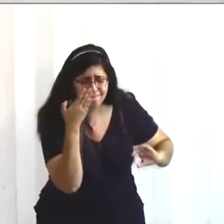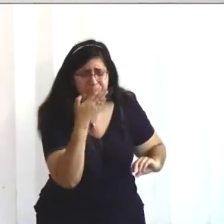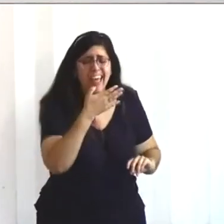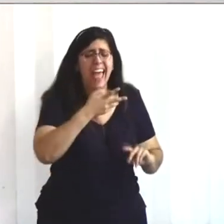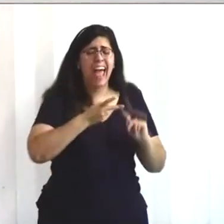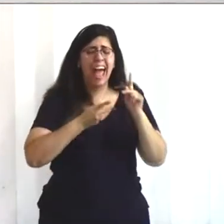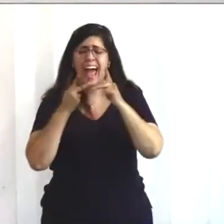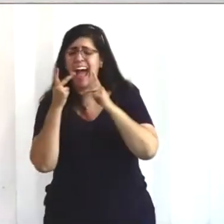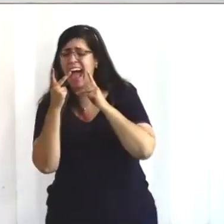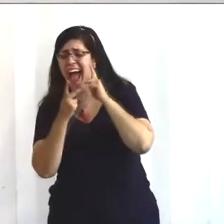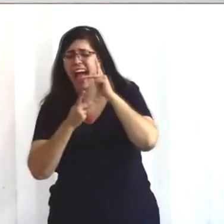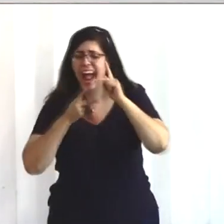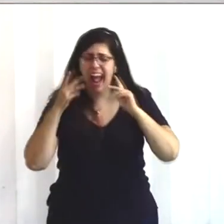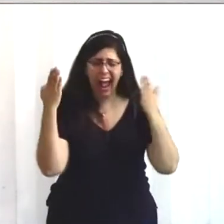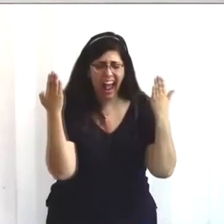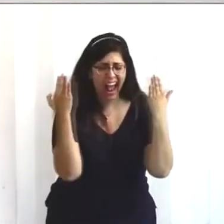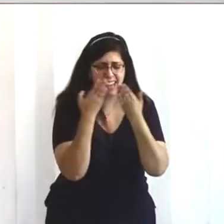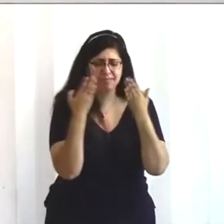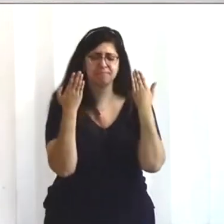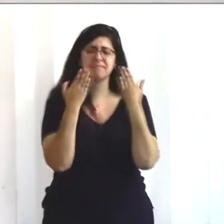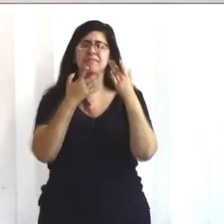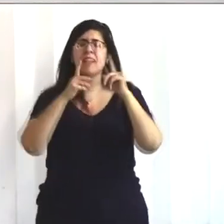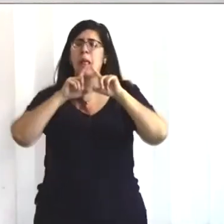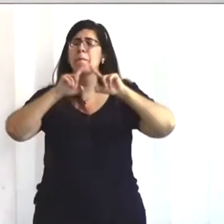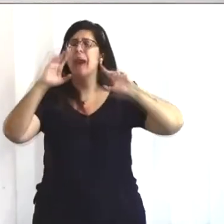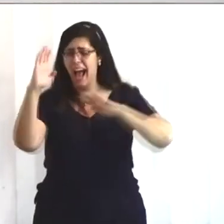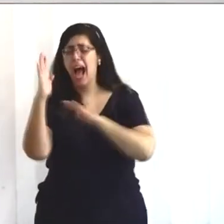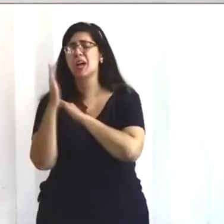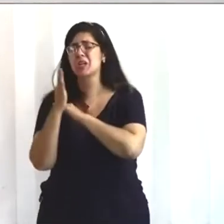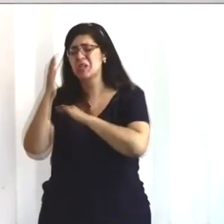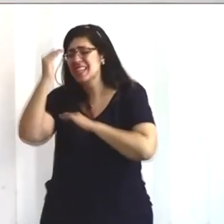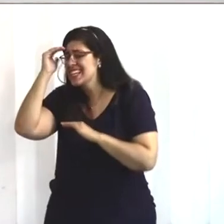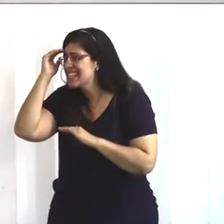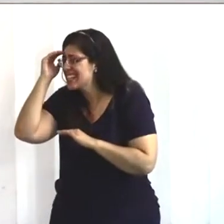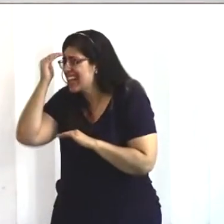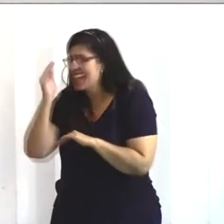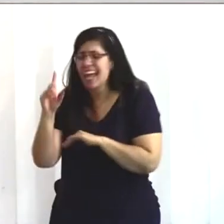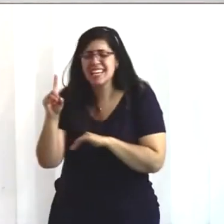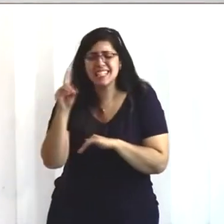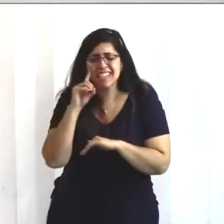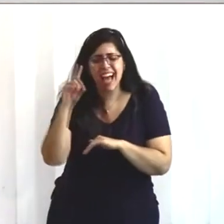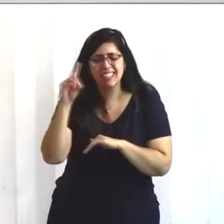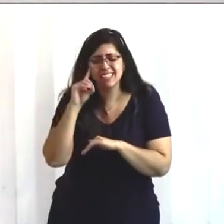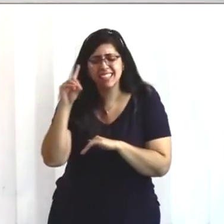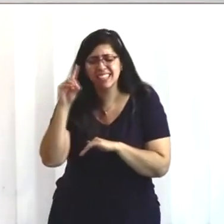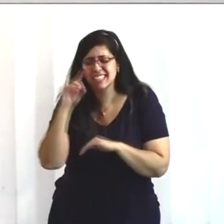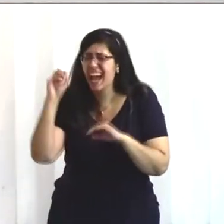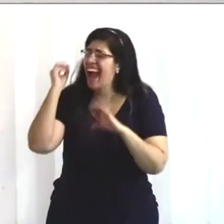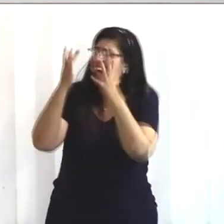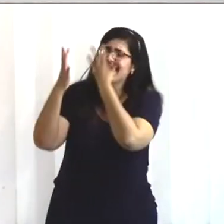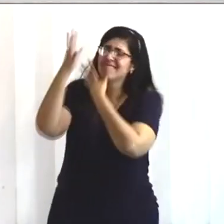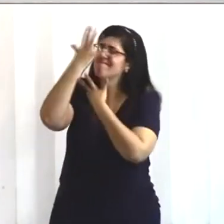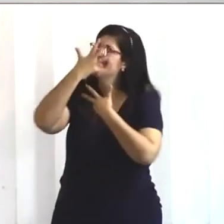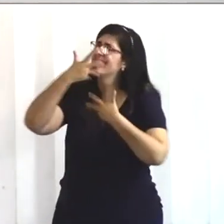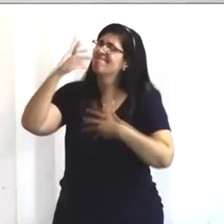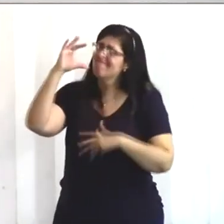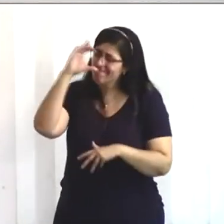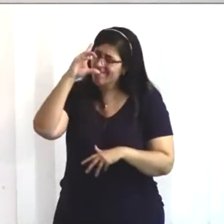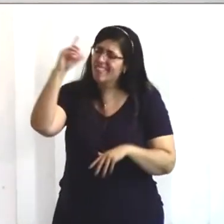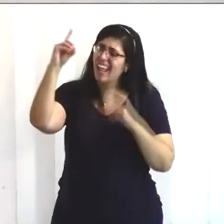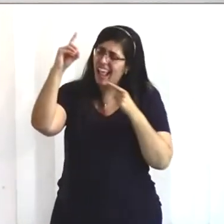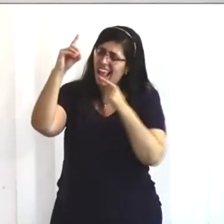disse: vocês pediram para crucificar o Senhor Jesus Cristo, mas o Senhor Deus o fez Senhor e Rei. E ao